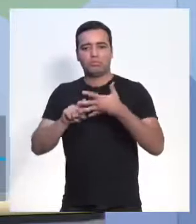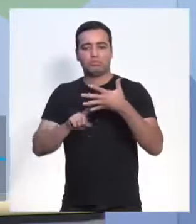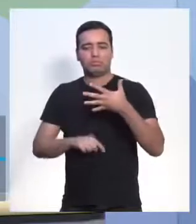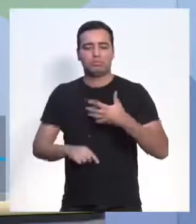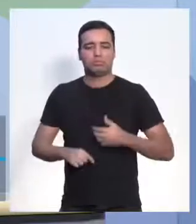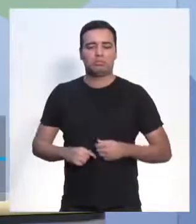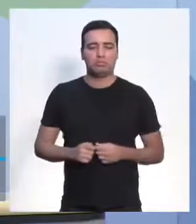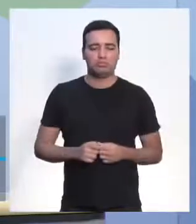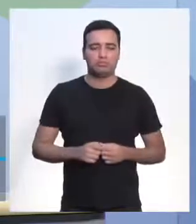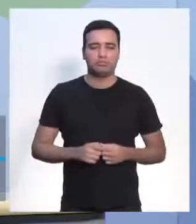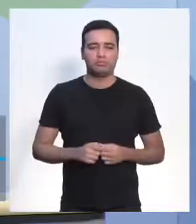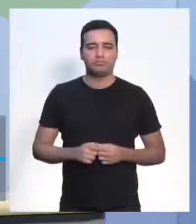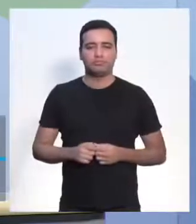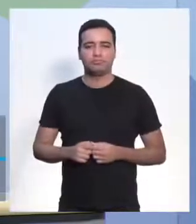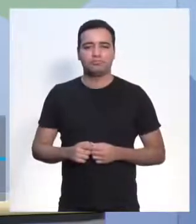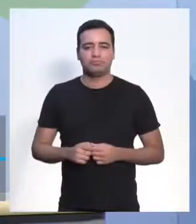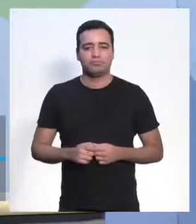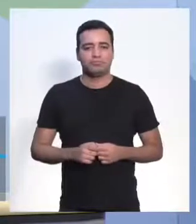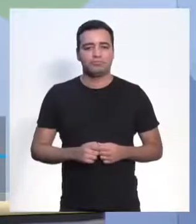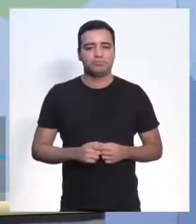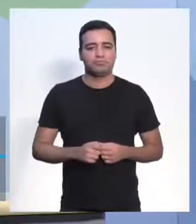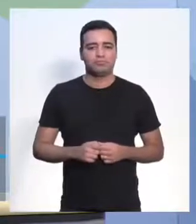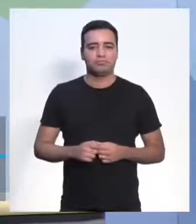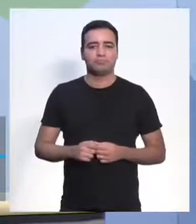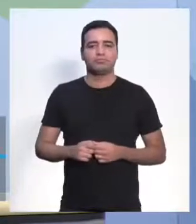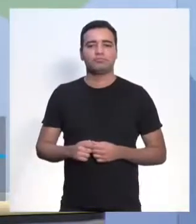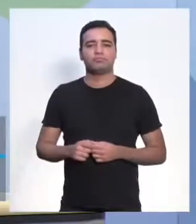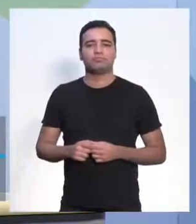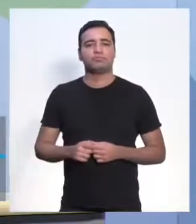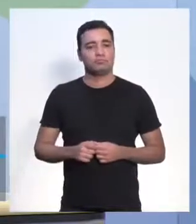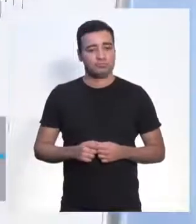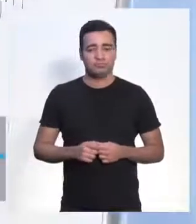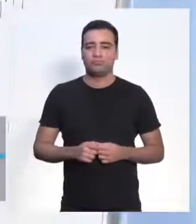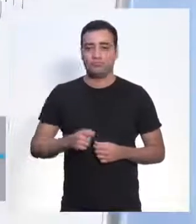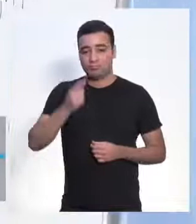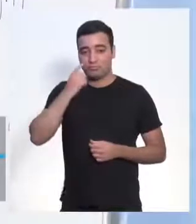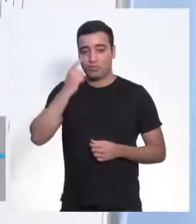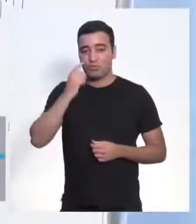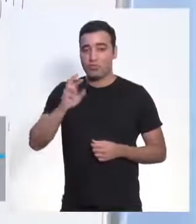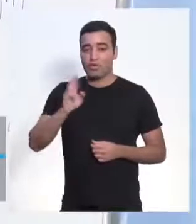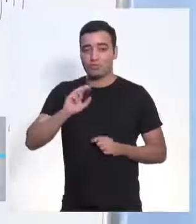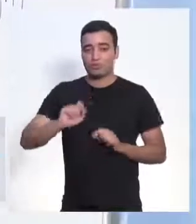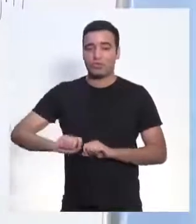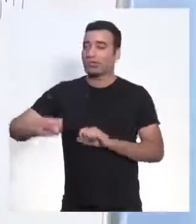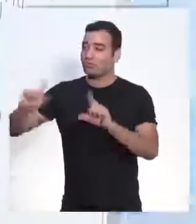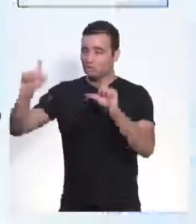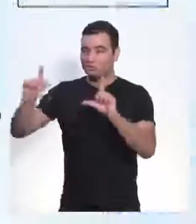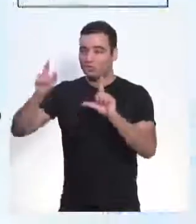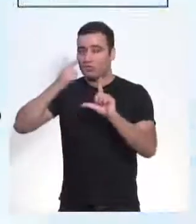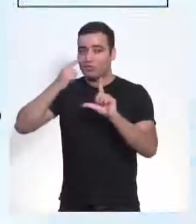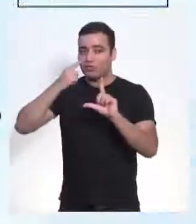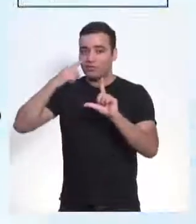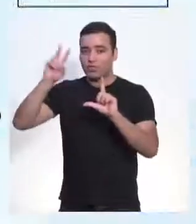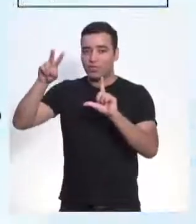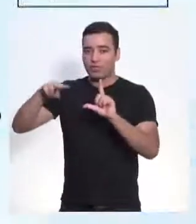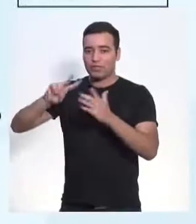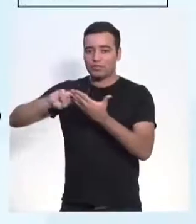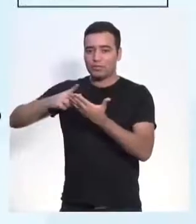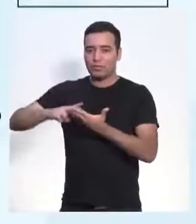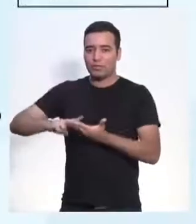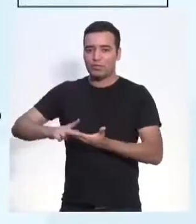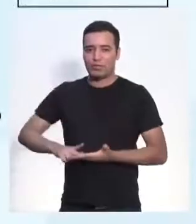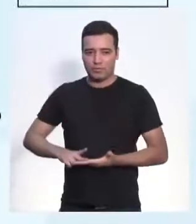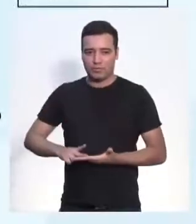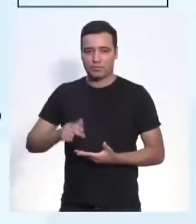3, photosynthesis, 4, propane, 5, battery. Isso, vamos ver a resposta na tela e a gente vai ler e traduzir para vocês. Então, olha só,